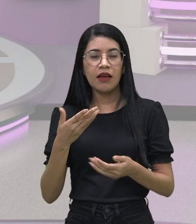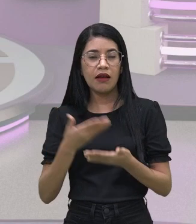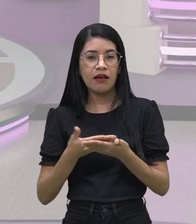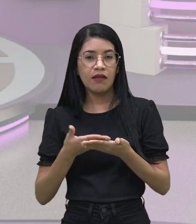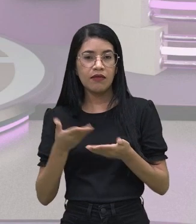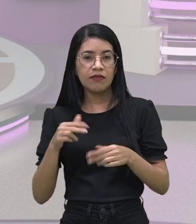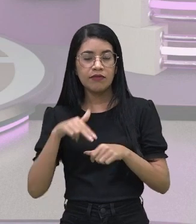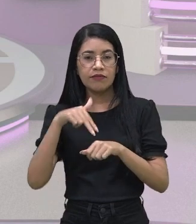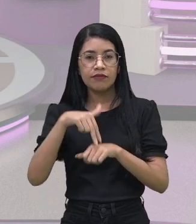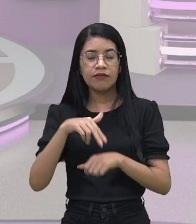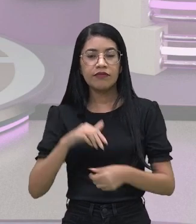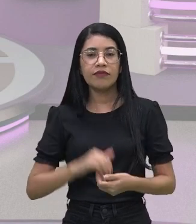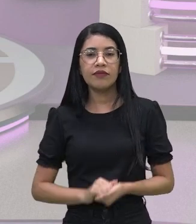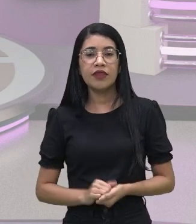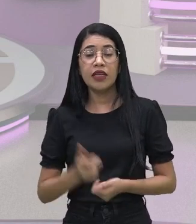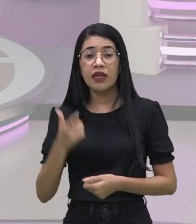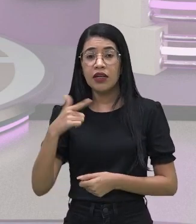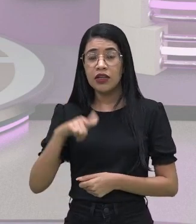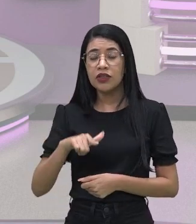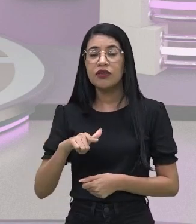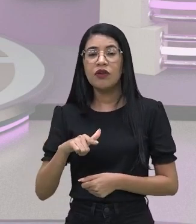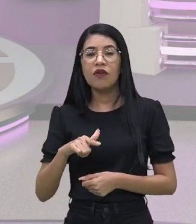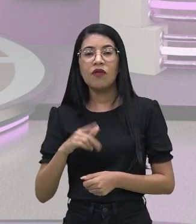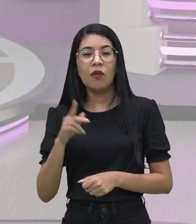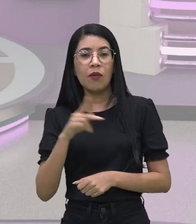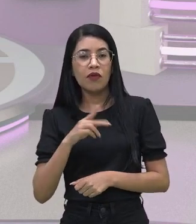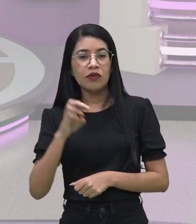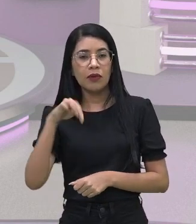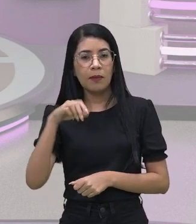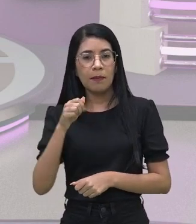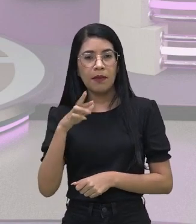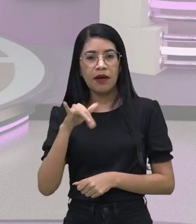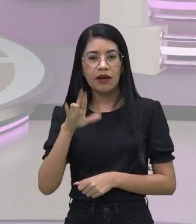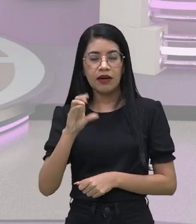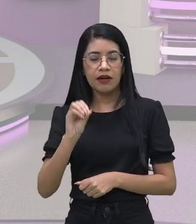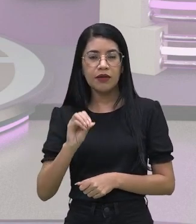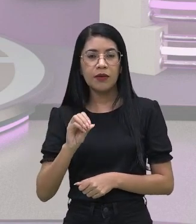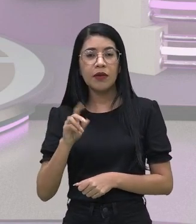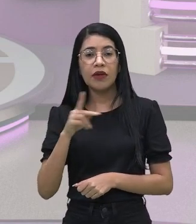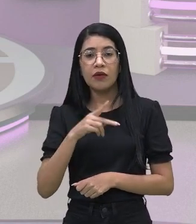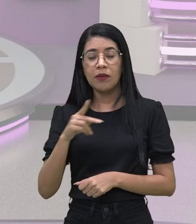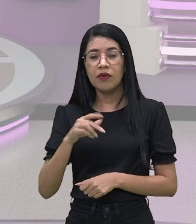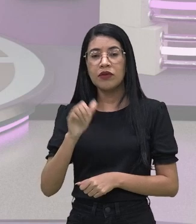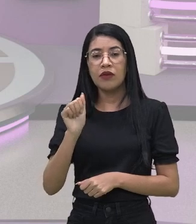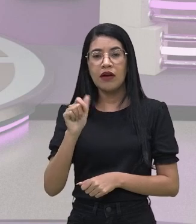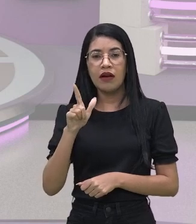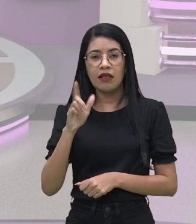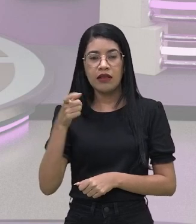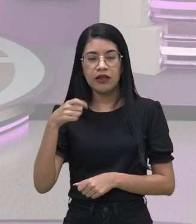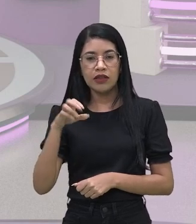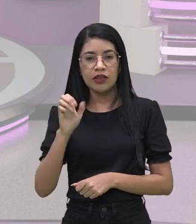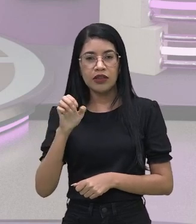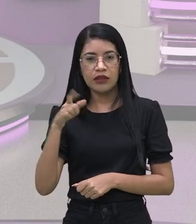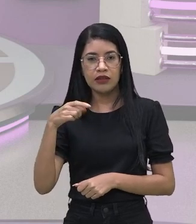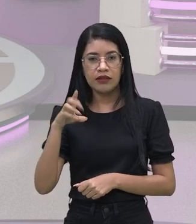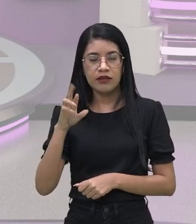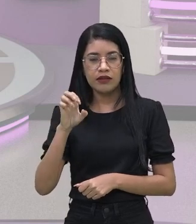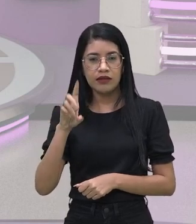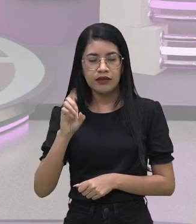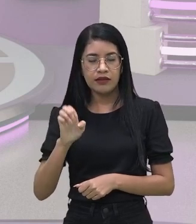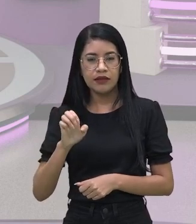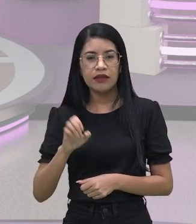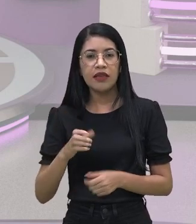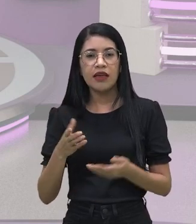aula. Novamente conosco aqui o professor Mário, o professor Alexandre e